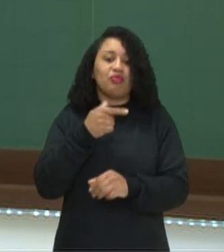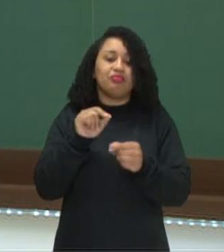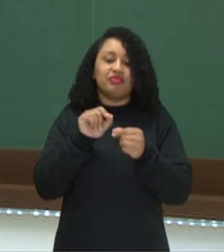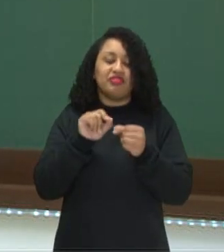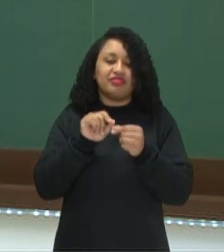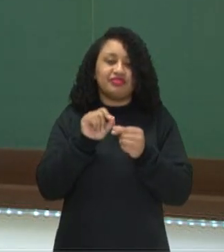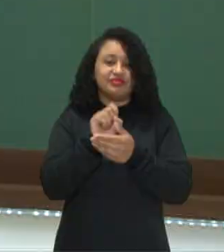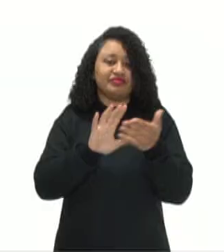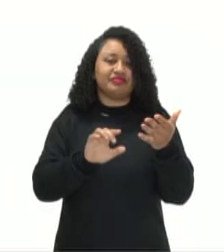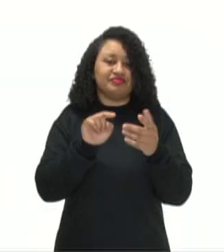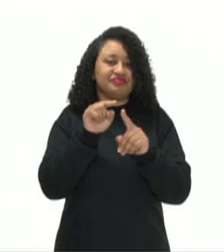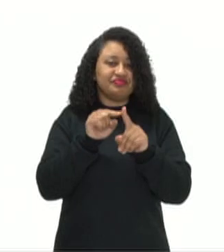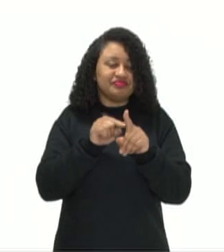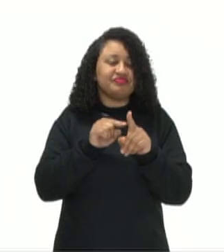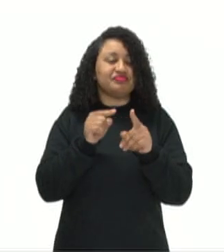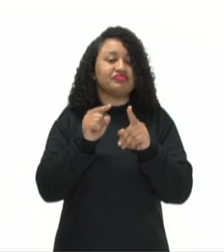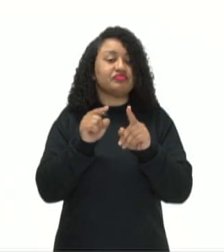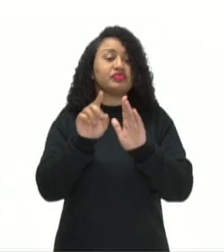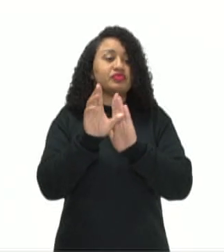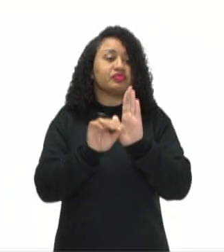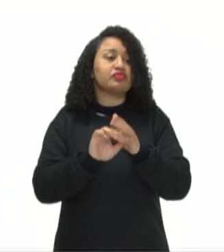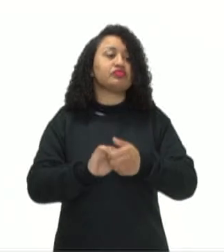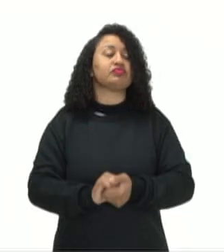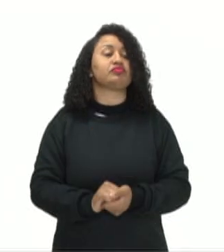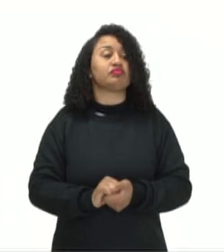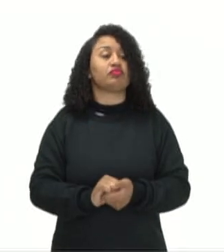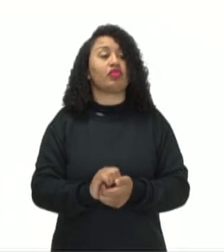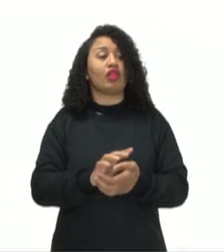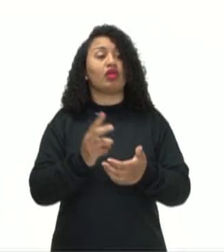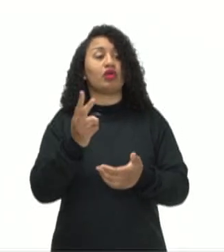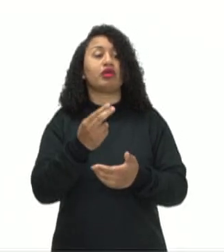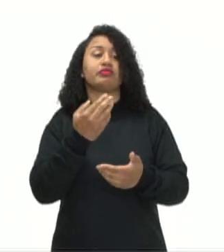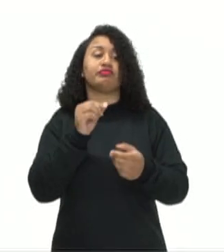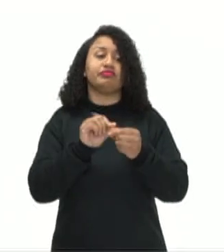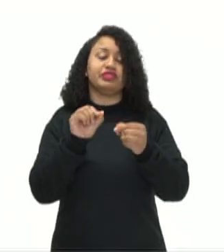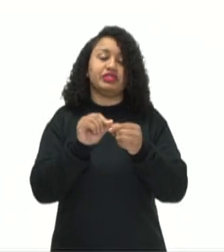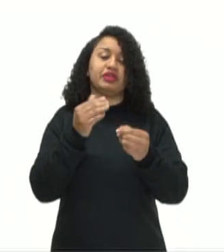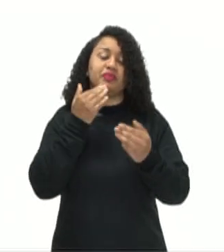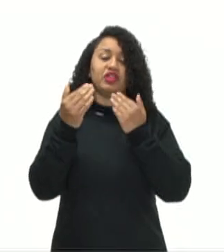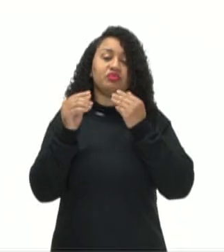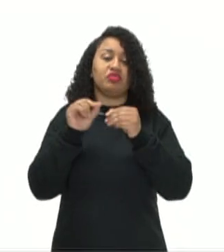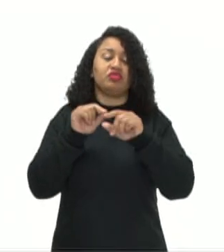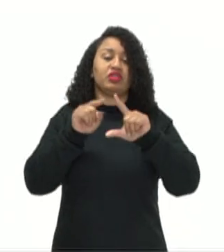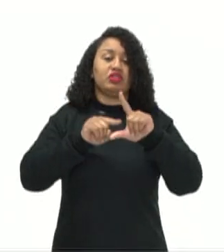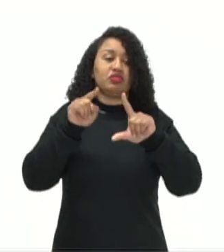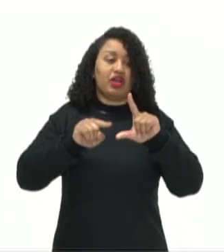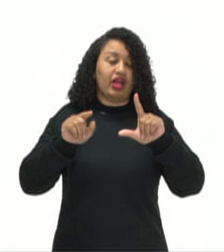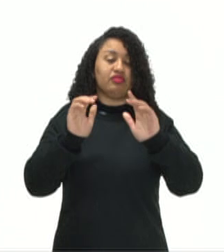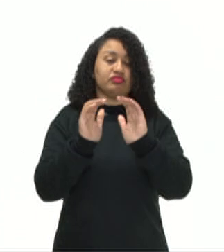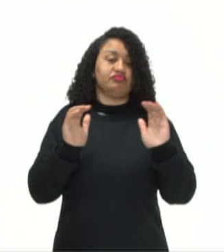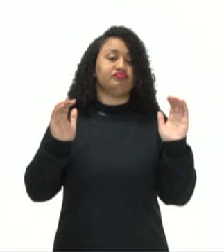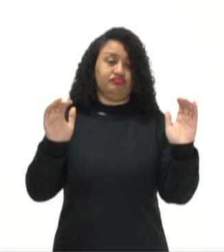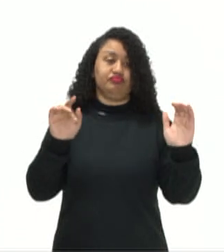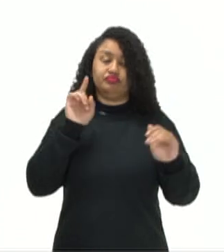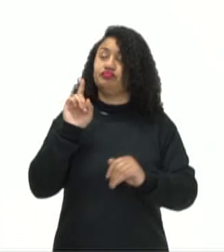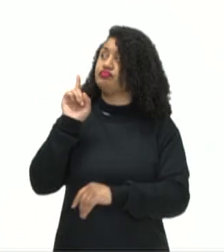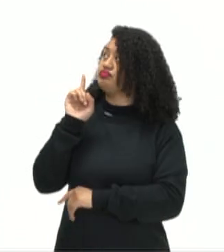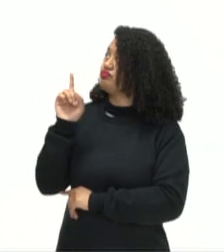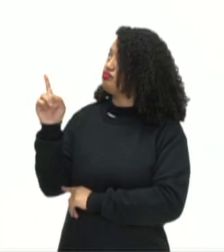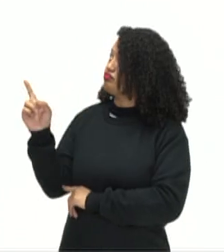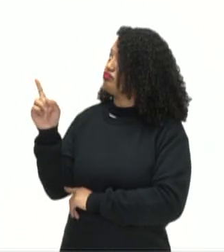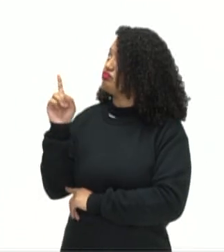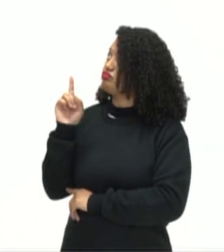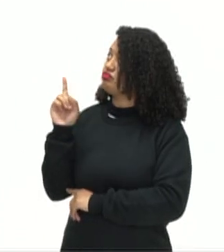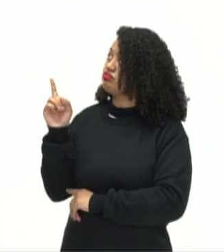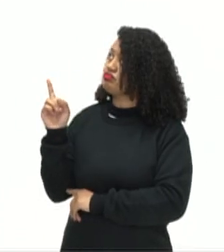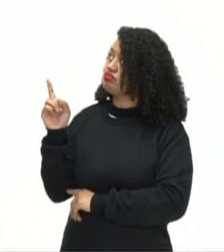exercício 2 fala o seguinte: esboçar o gráfico da função quadrática y igual 2x²